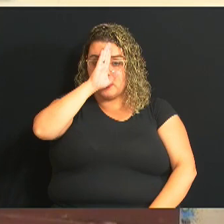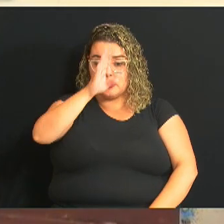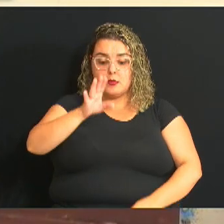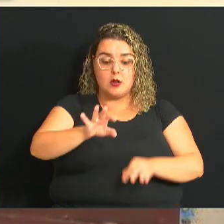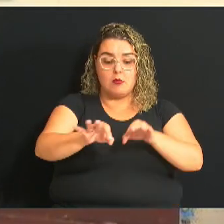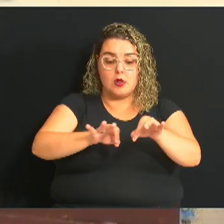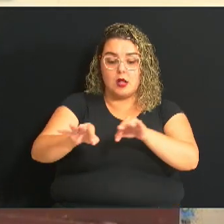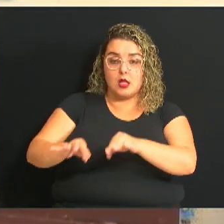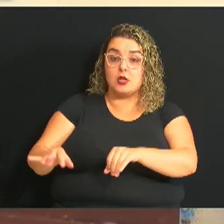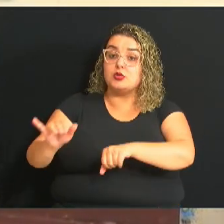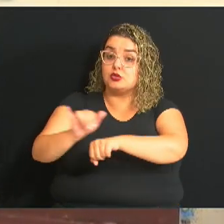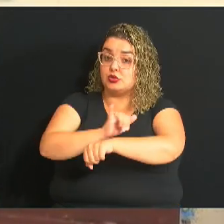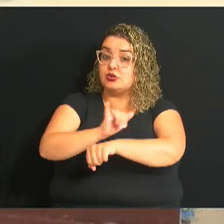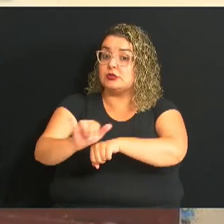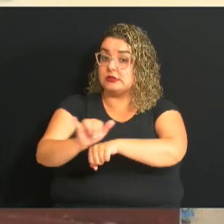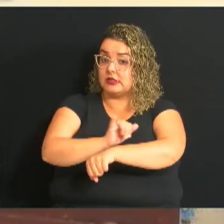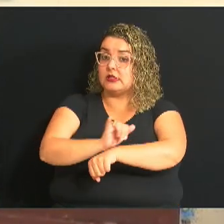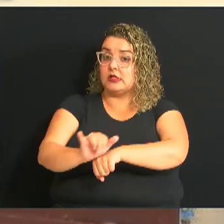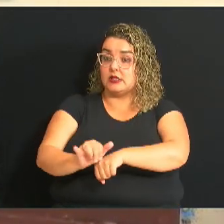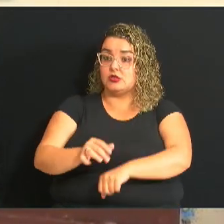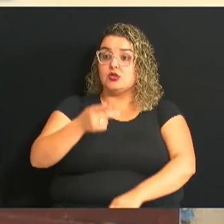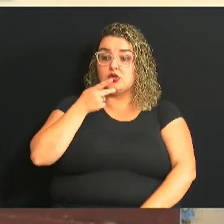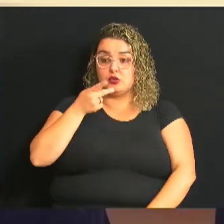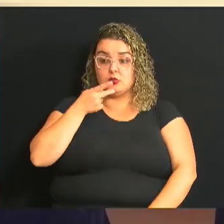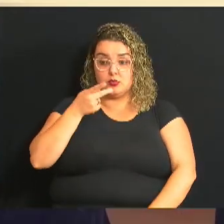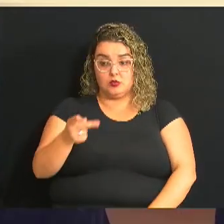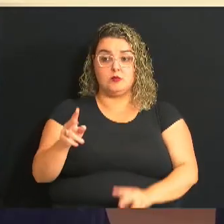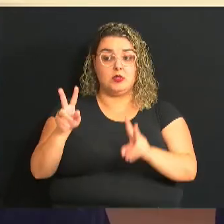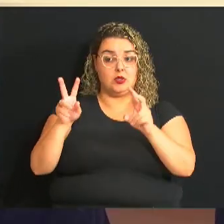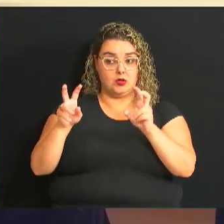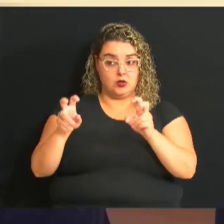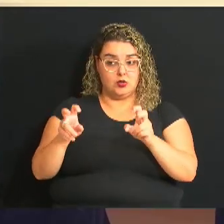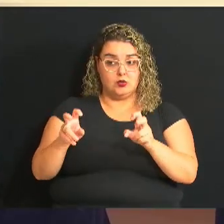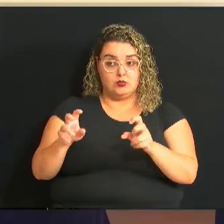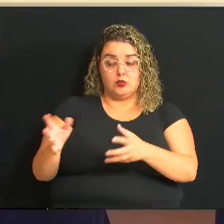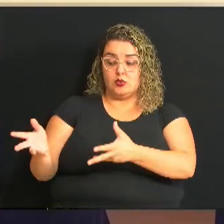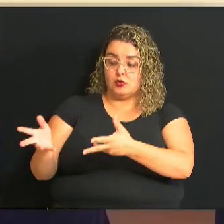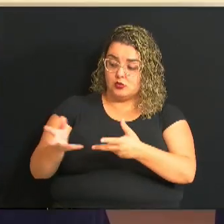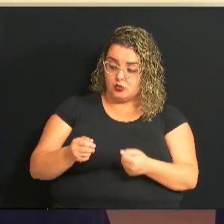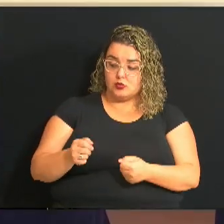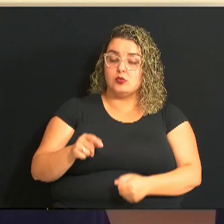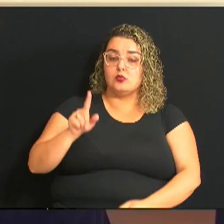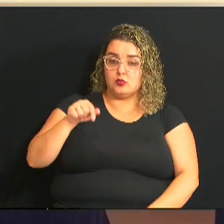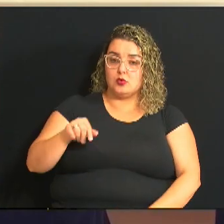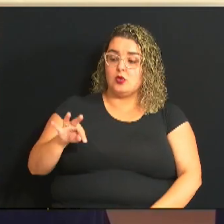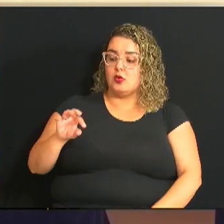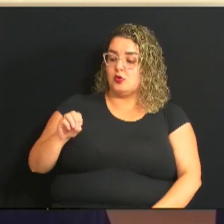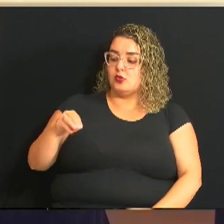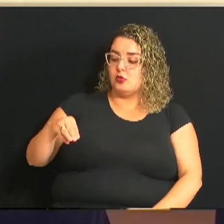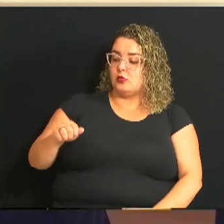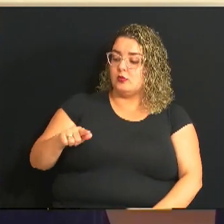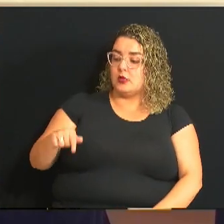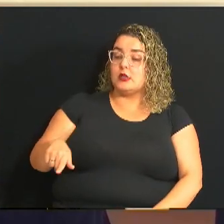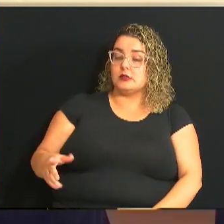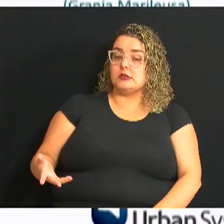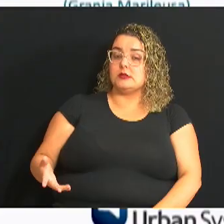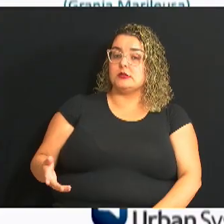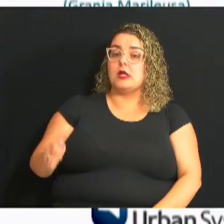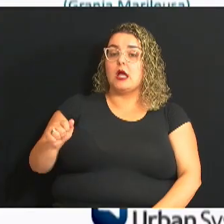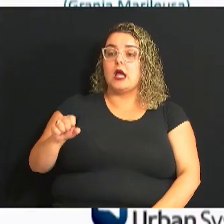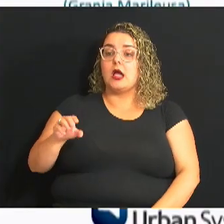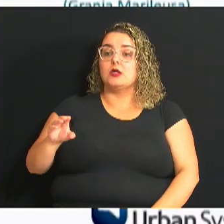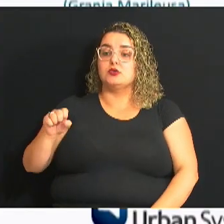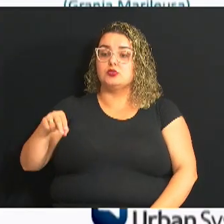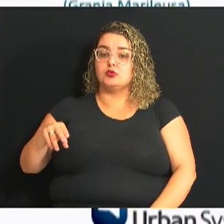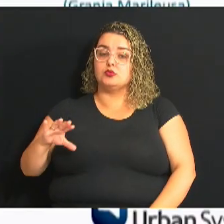planejamento estratégico. E para falar sobre o assunto, um dos convidados foi Tomás Assunção, presidente da